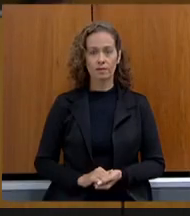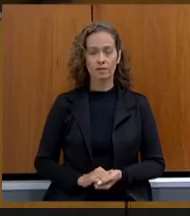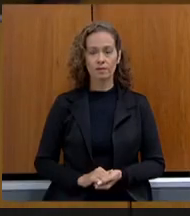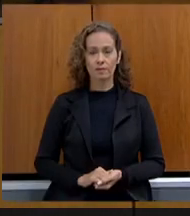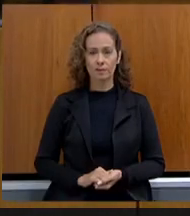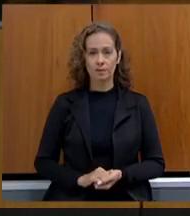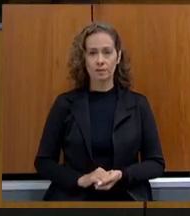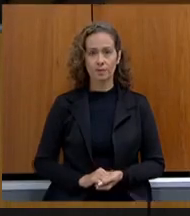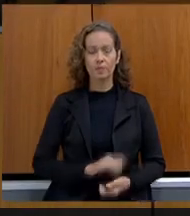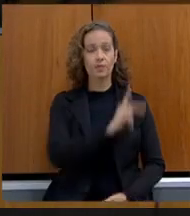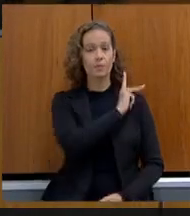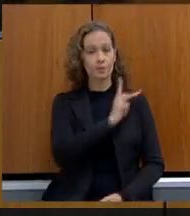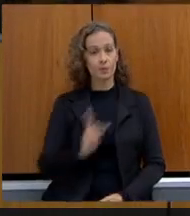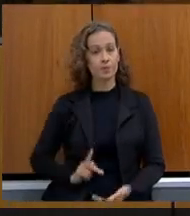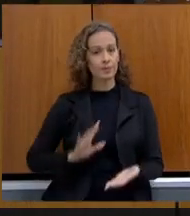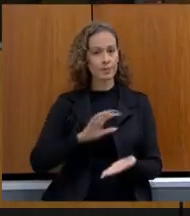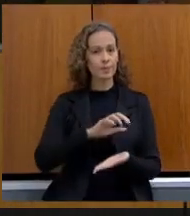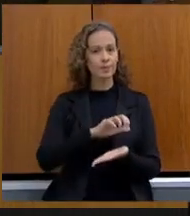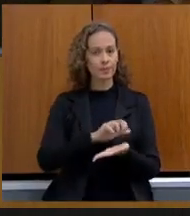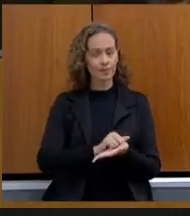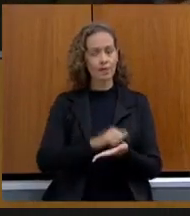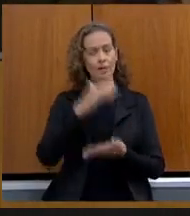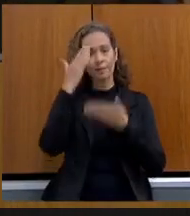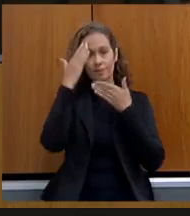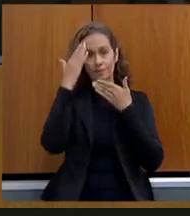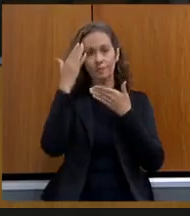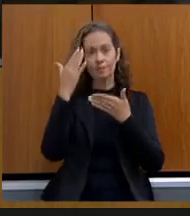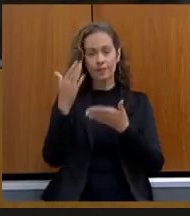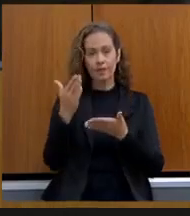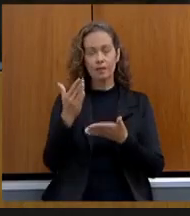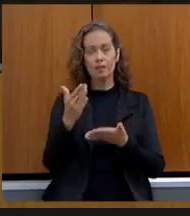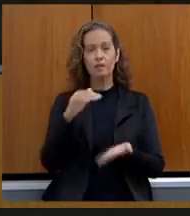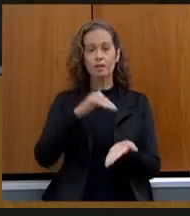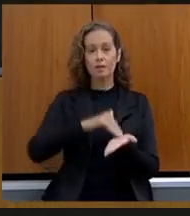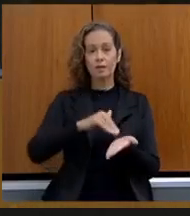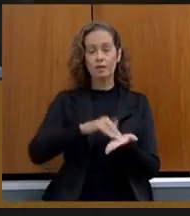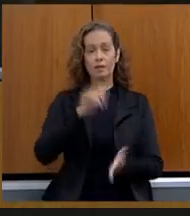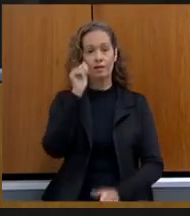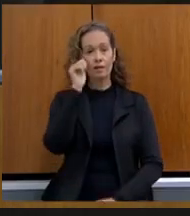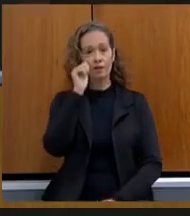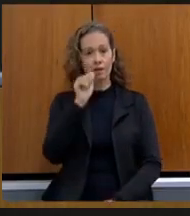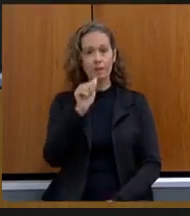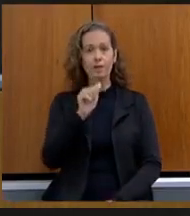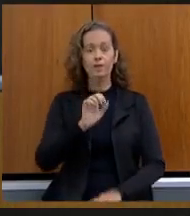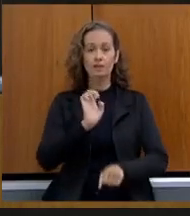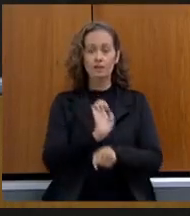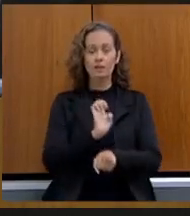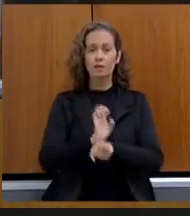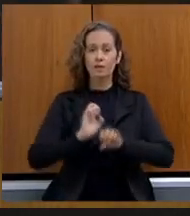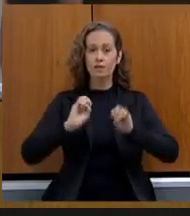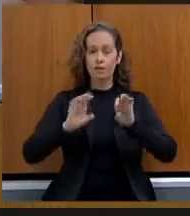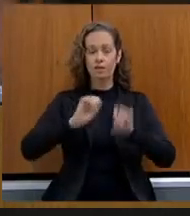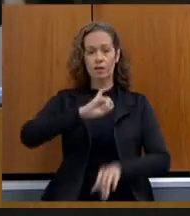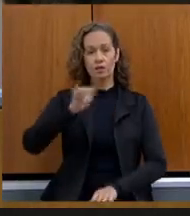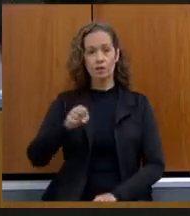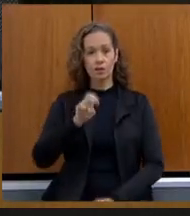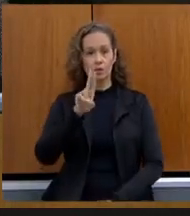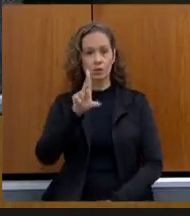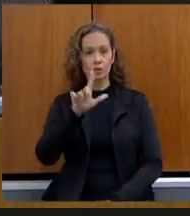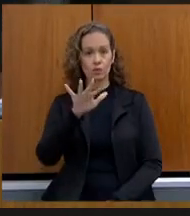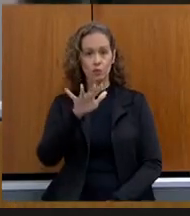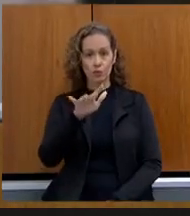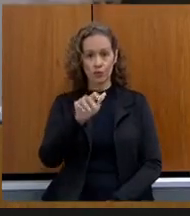e a presidência registra e agradece a presença da secretária de Estado da Educação Júlia Figueiredo Goytacazes